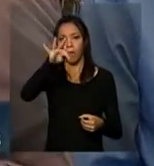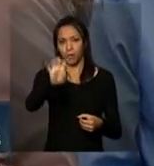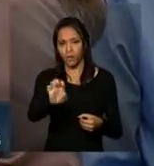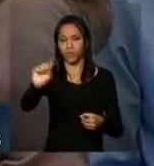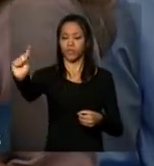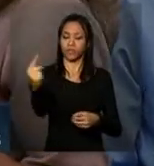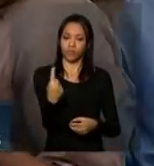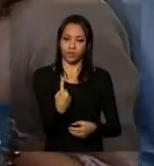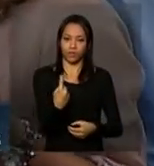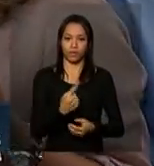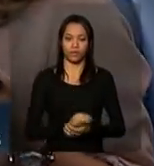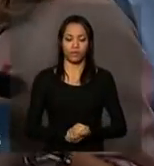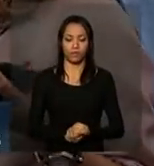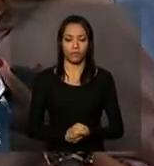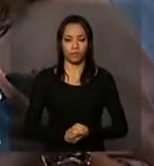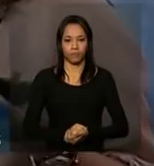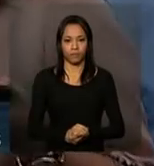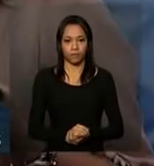Silva